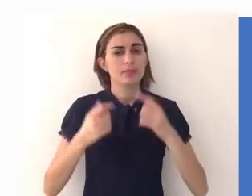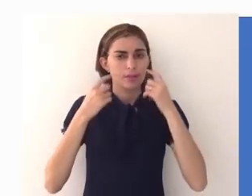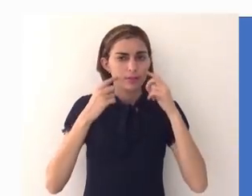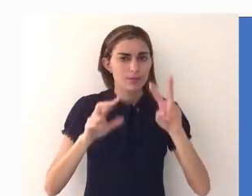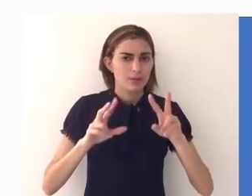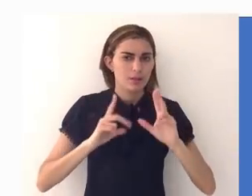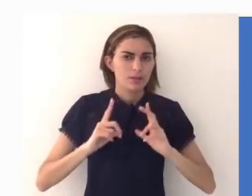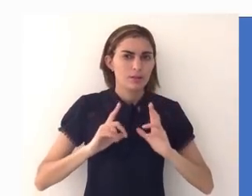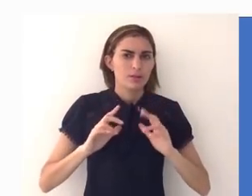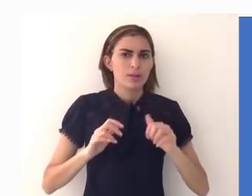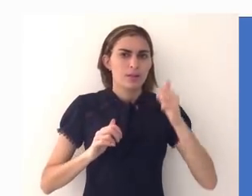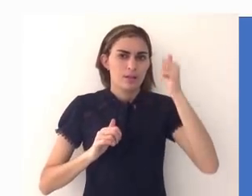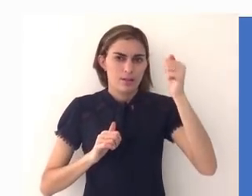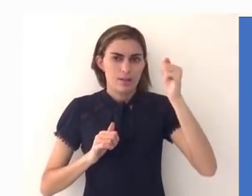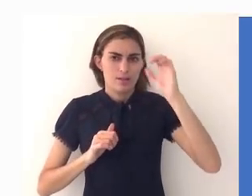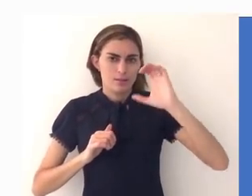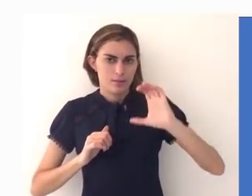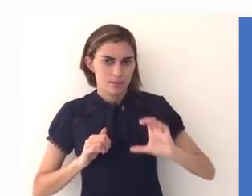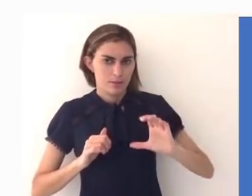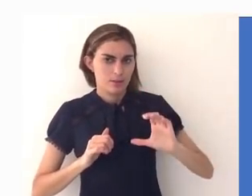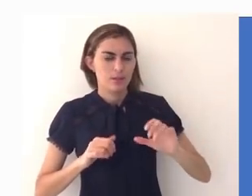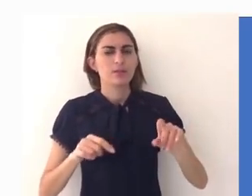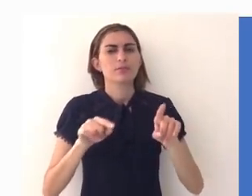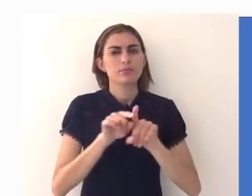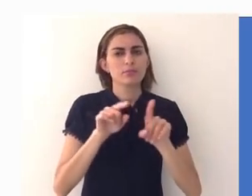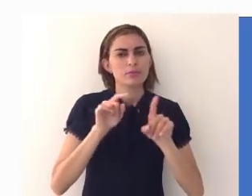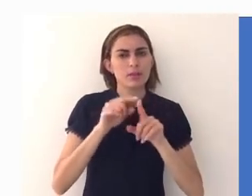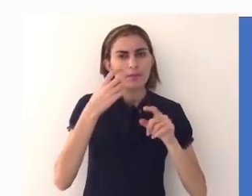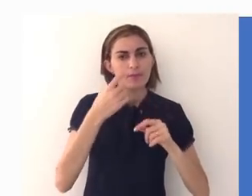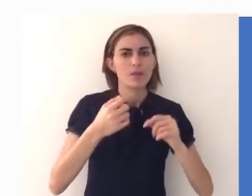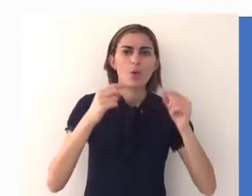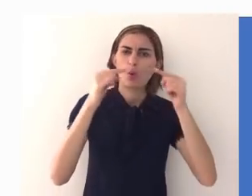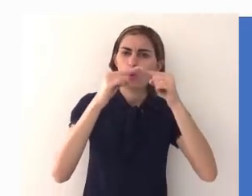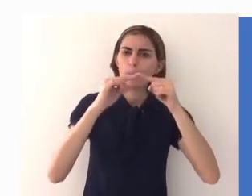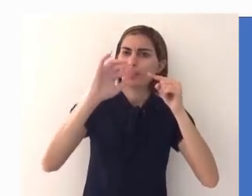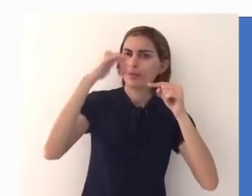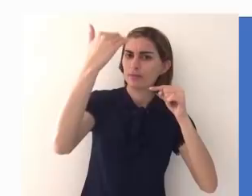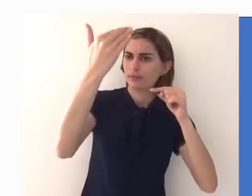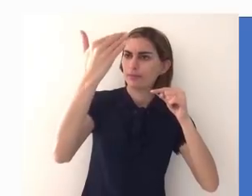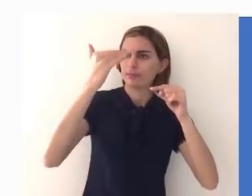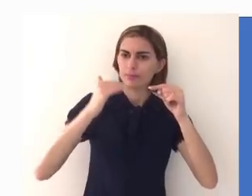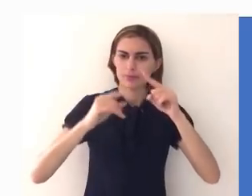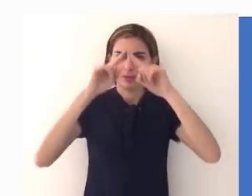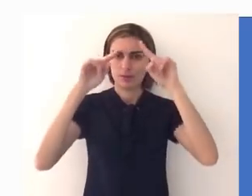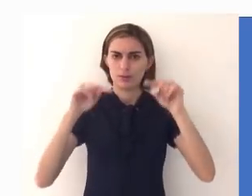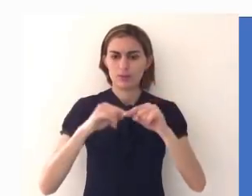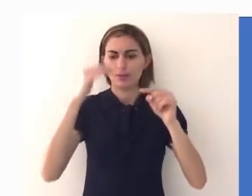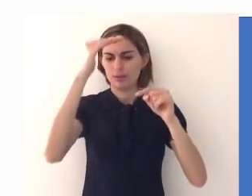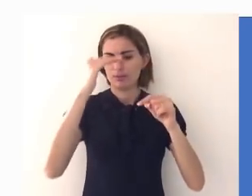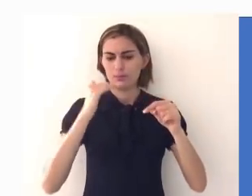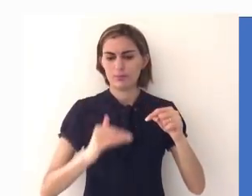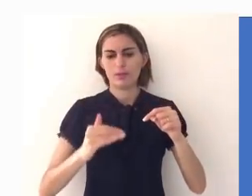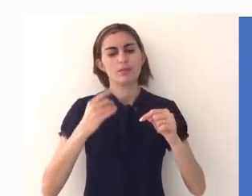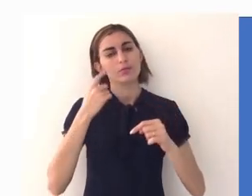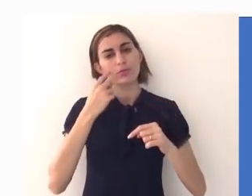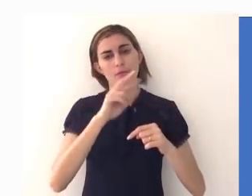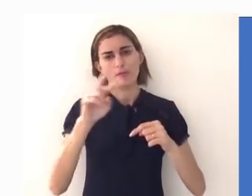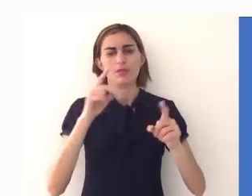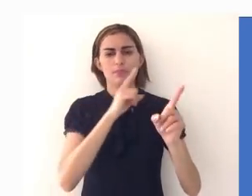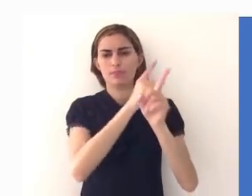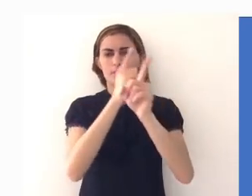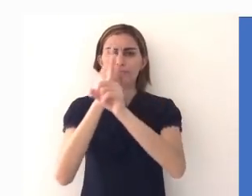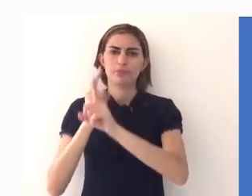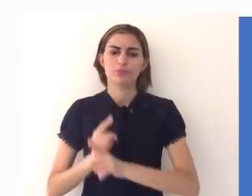A gente tem que o lado AC tanto serve para o triângulo de cima quanto para o triângulo de baixo. Então, a